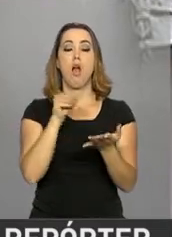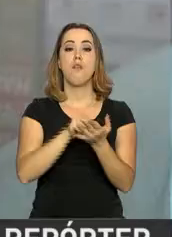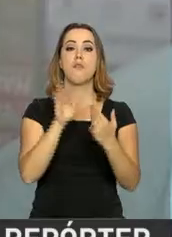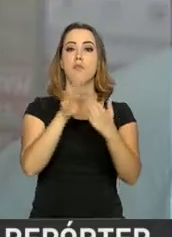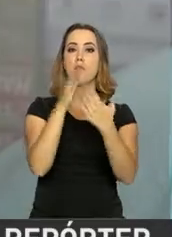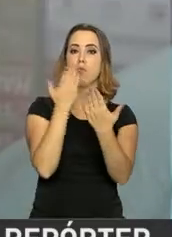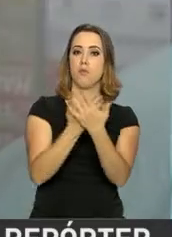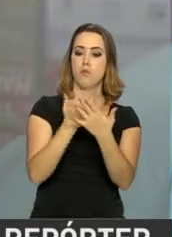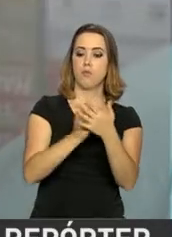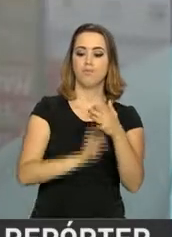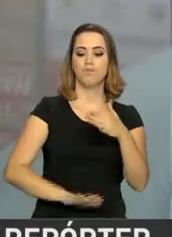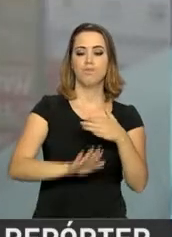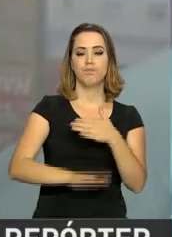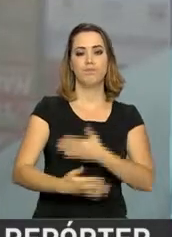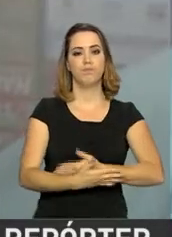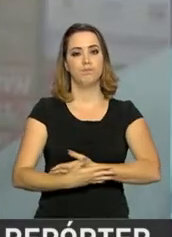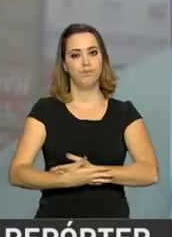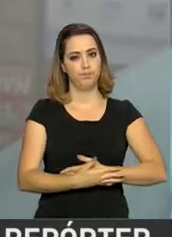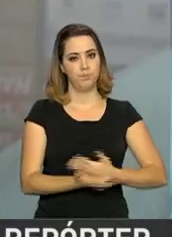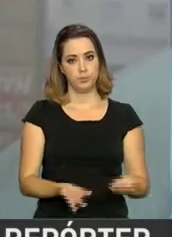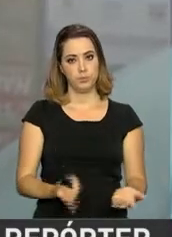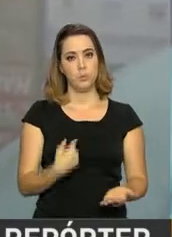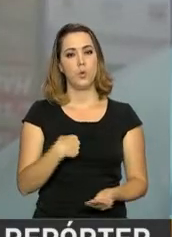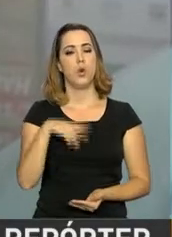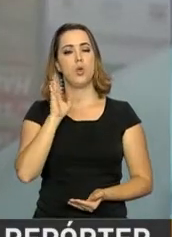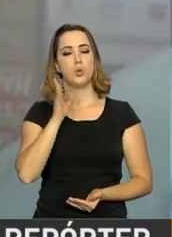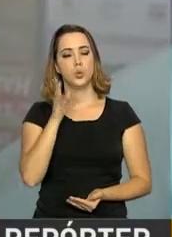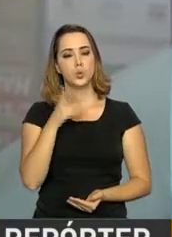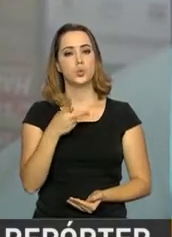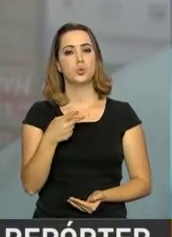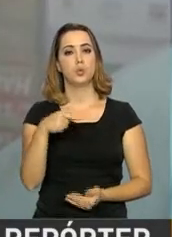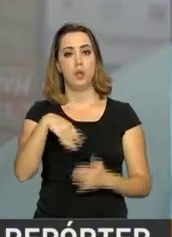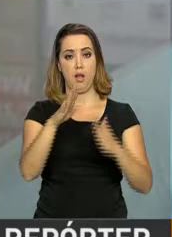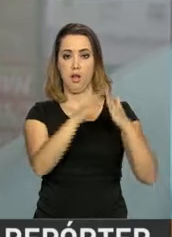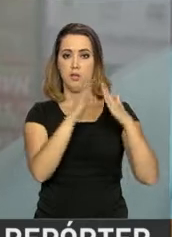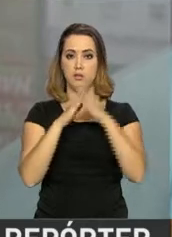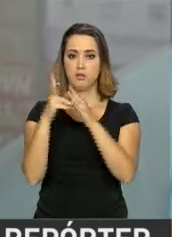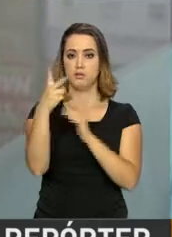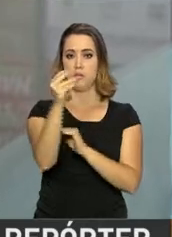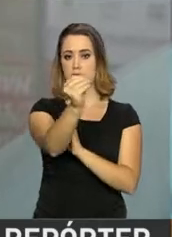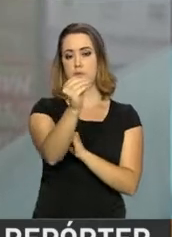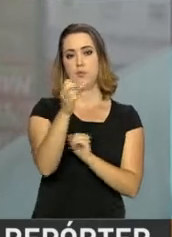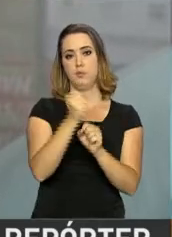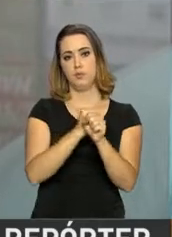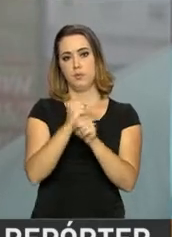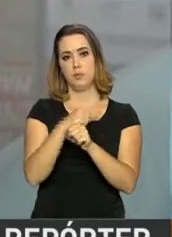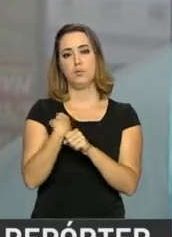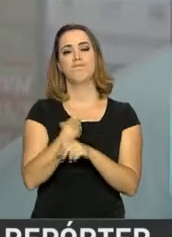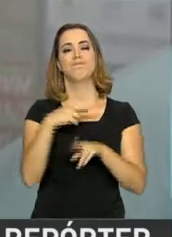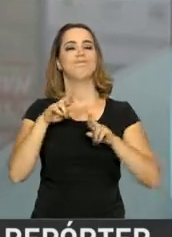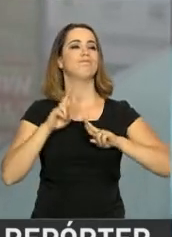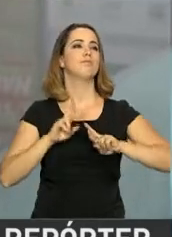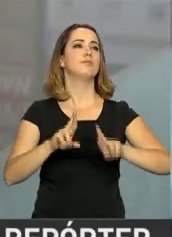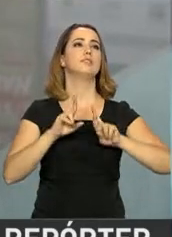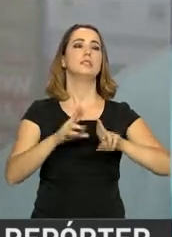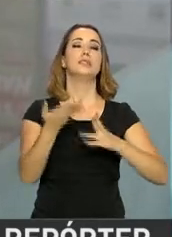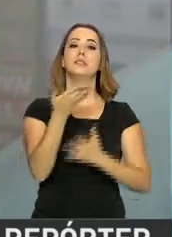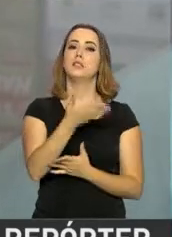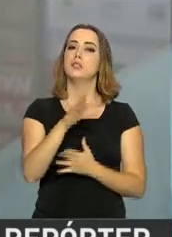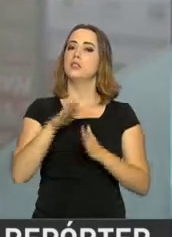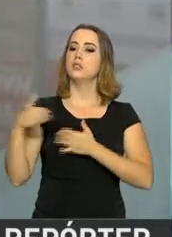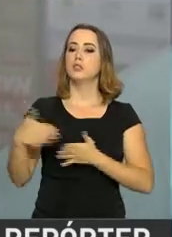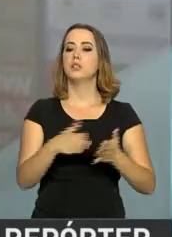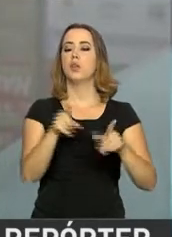creche eu acredito que vai ajudar bastante né eu moro aqui há 20 anos e sempre esperei por essa rua e essa creche e agora tá é um